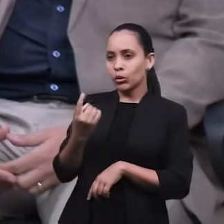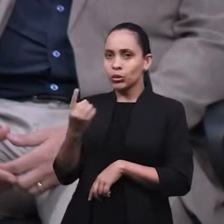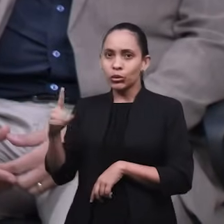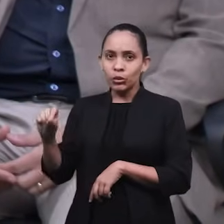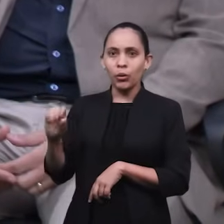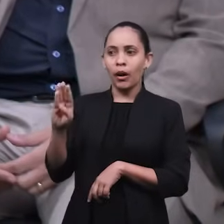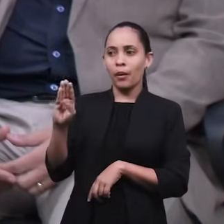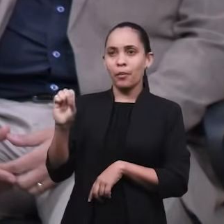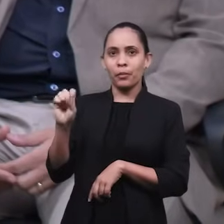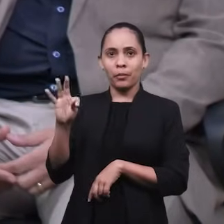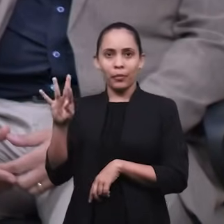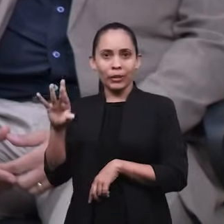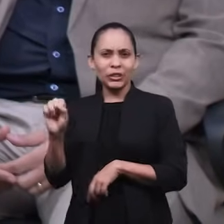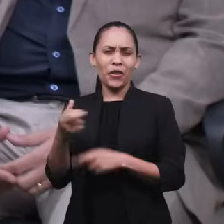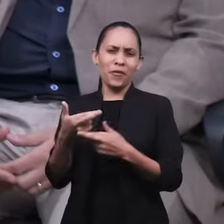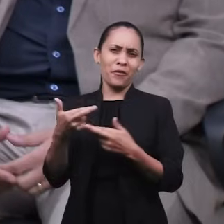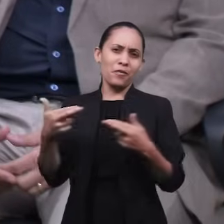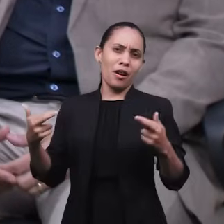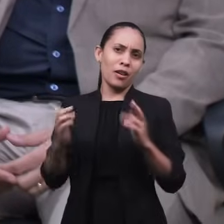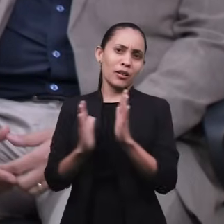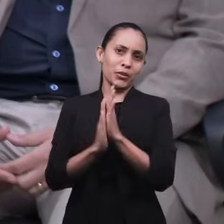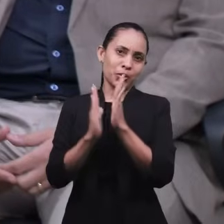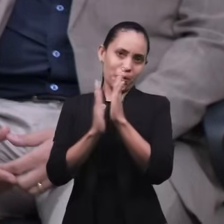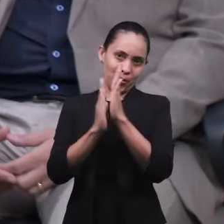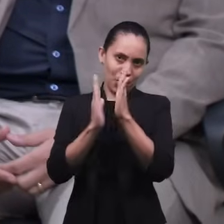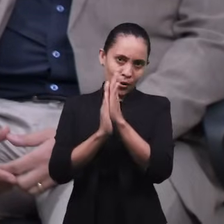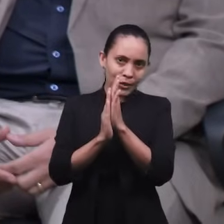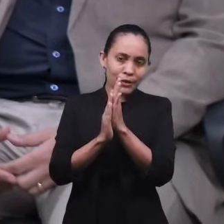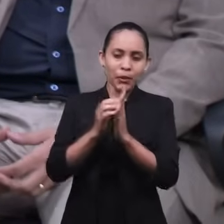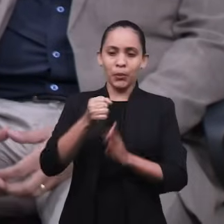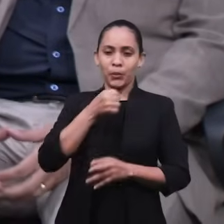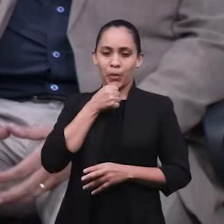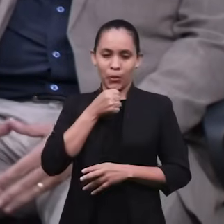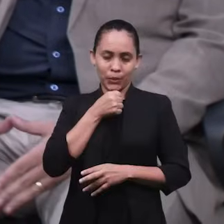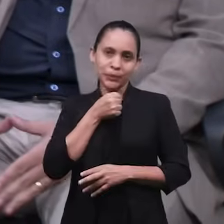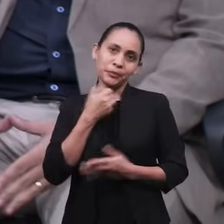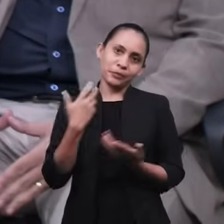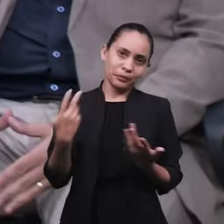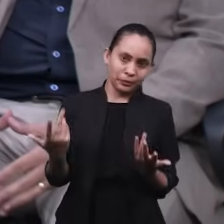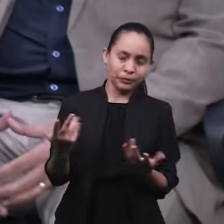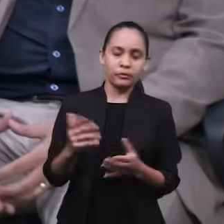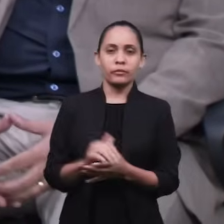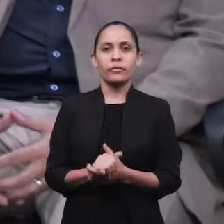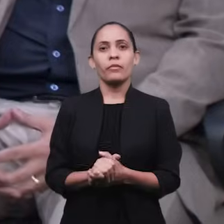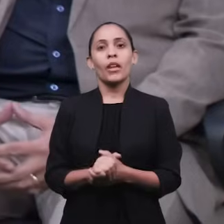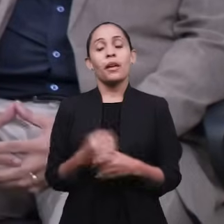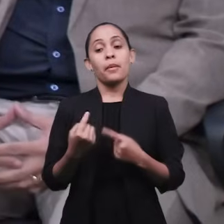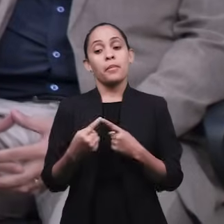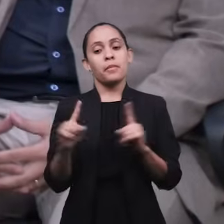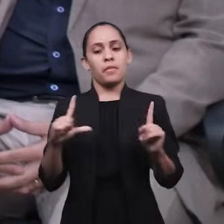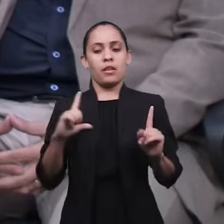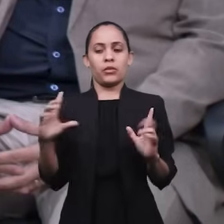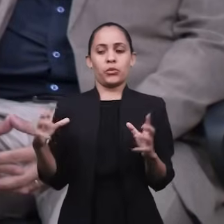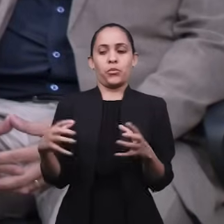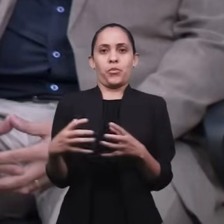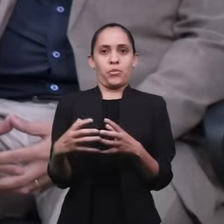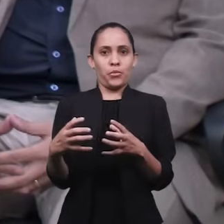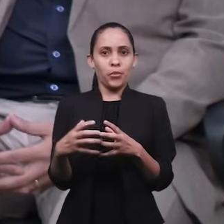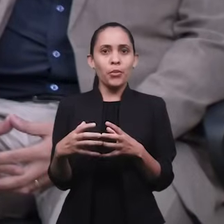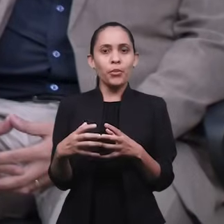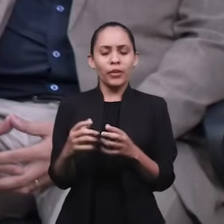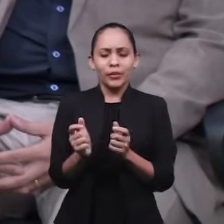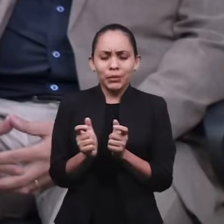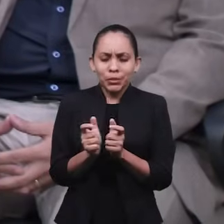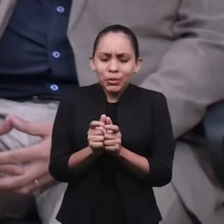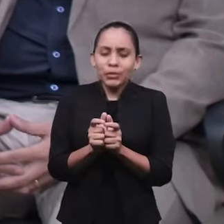Batista gravou vários louvores, então o solo facilitava essa questão, né? Mas o grupo, ele era um